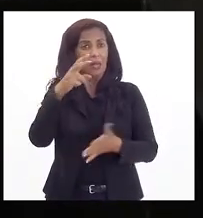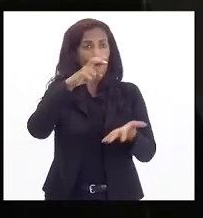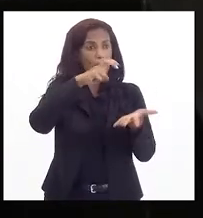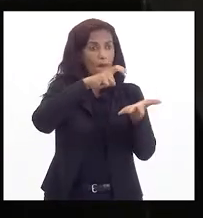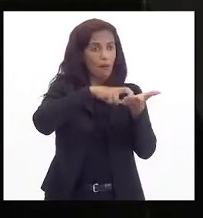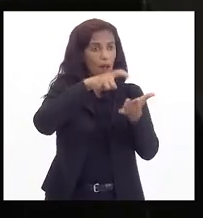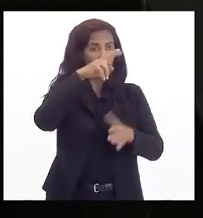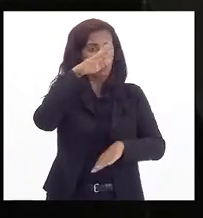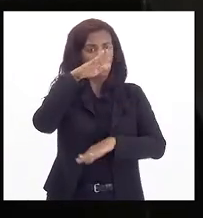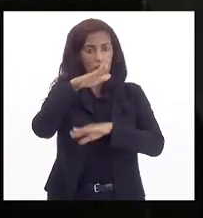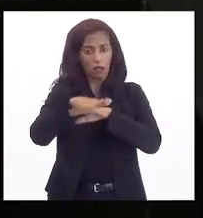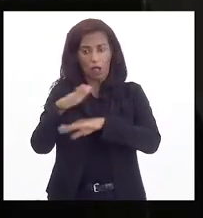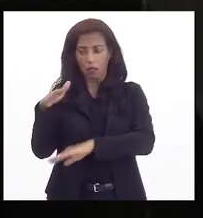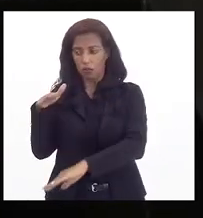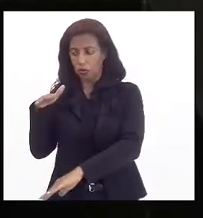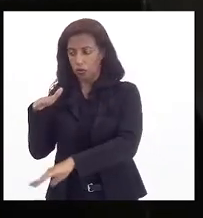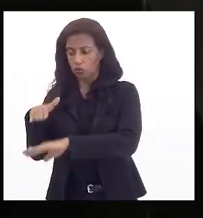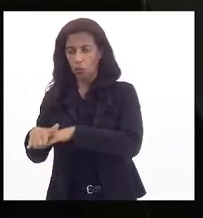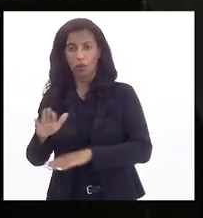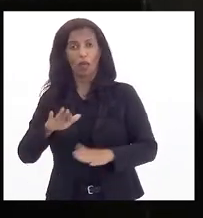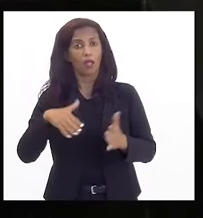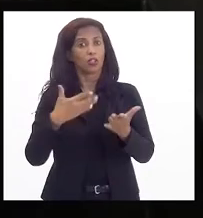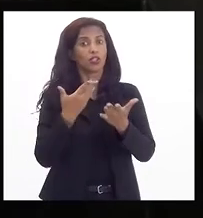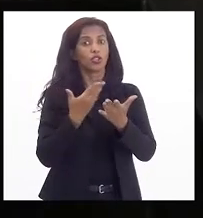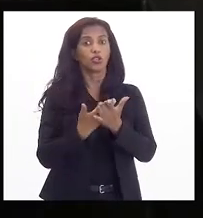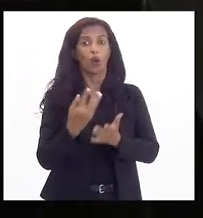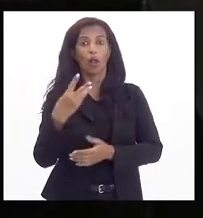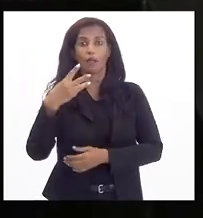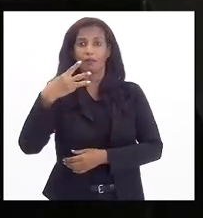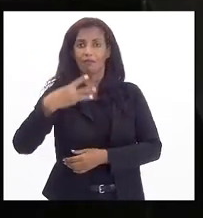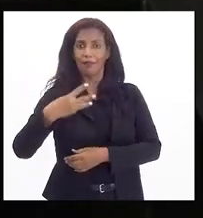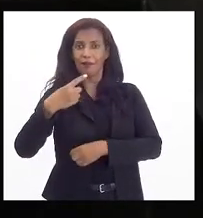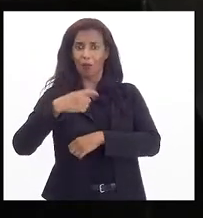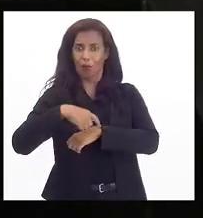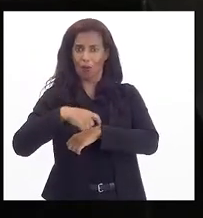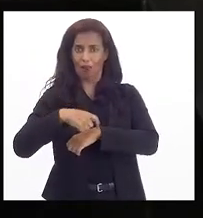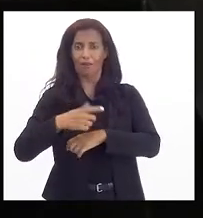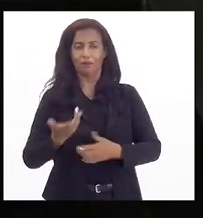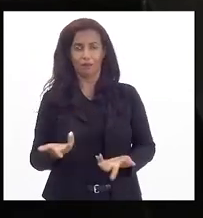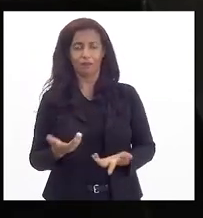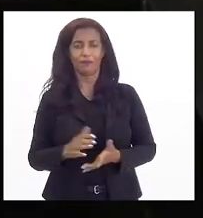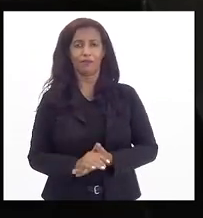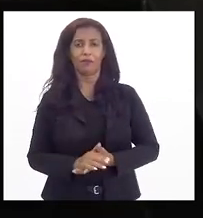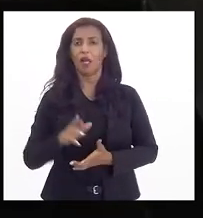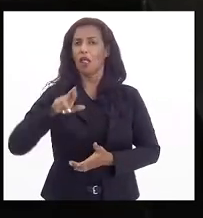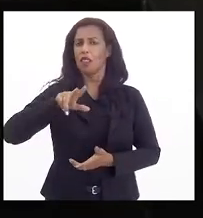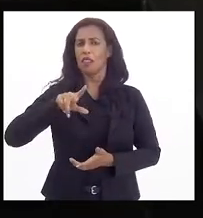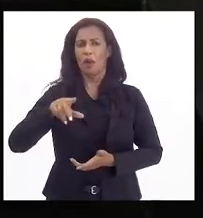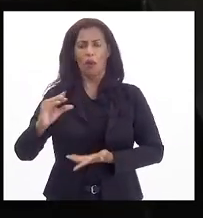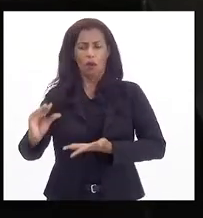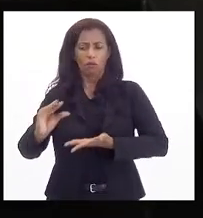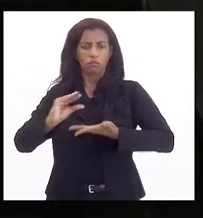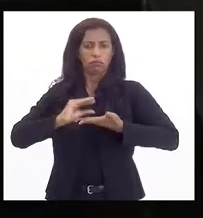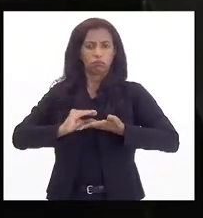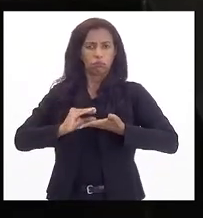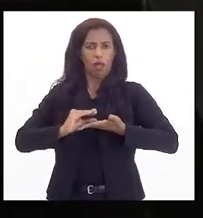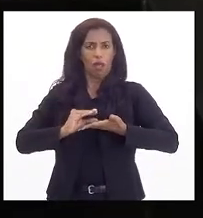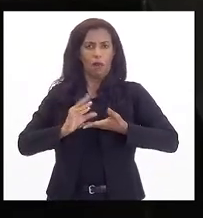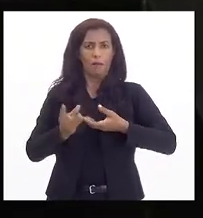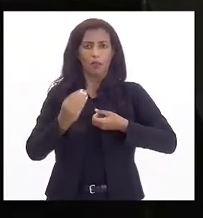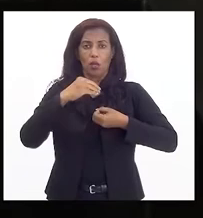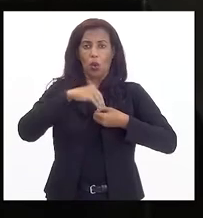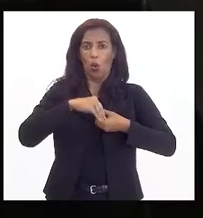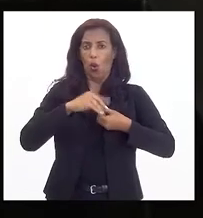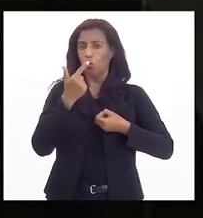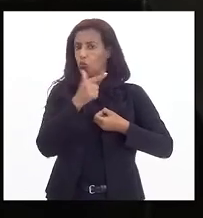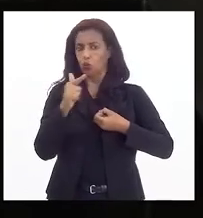há escolas, muitas delas, que funcionam em 3 turnos, manhã, tarde, noite. Não é uma gratificação para ser incorporado, porque não